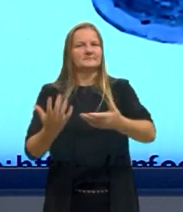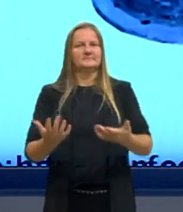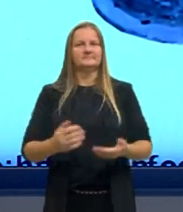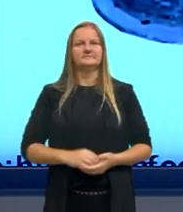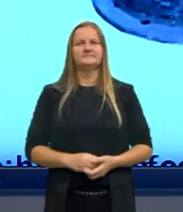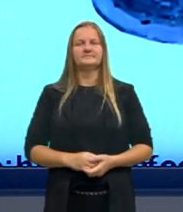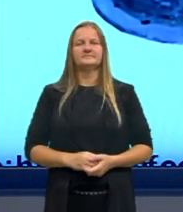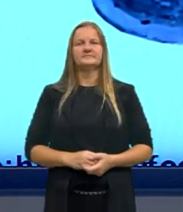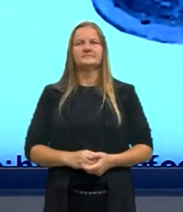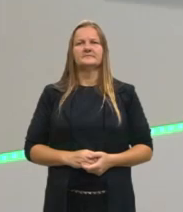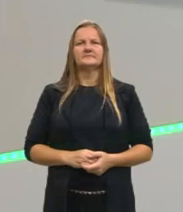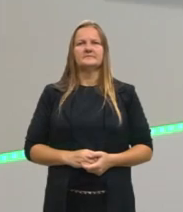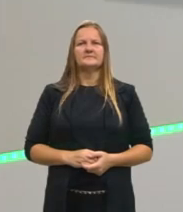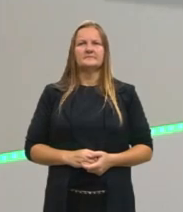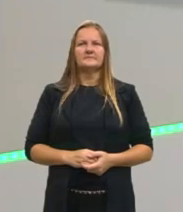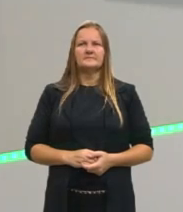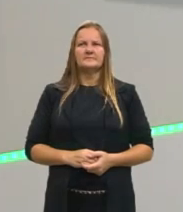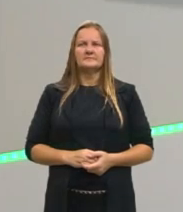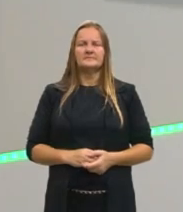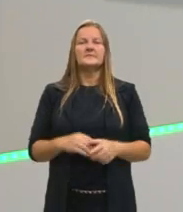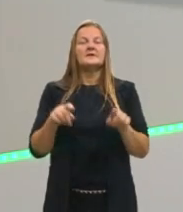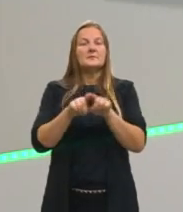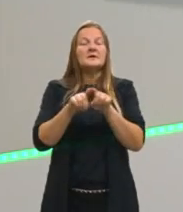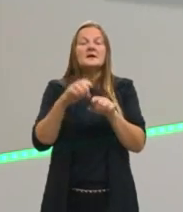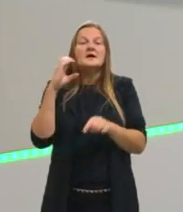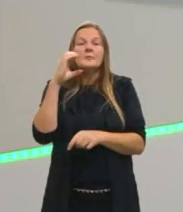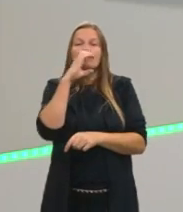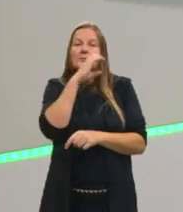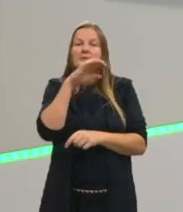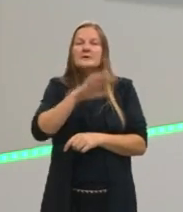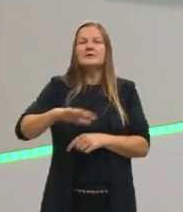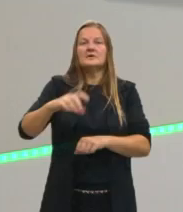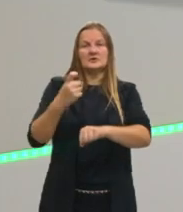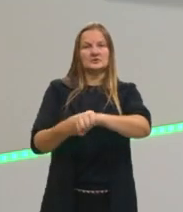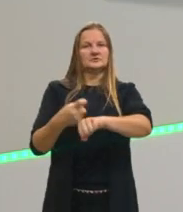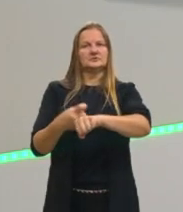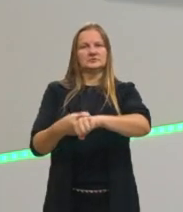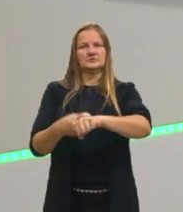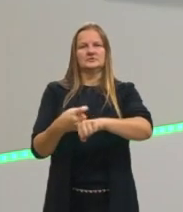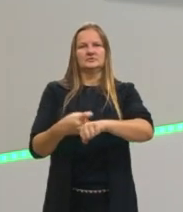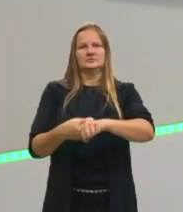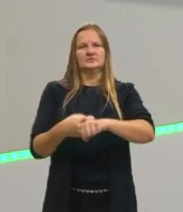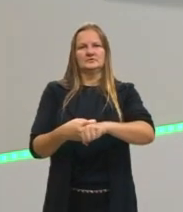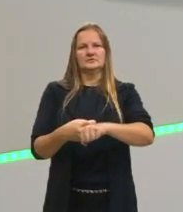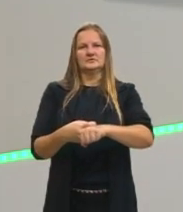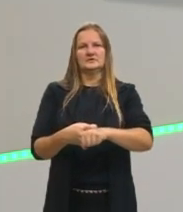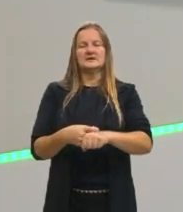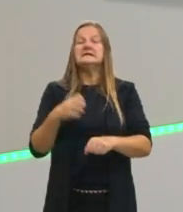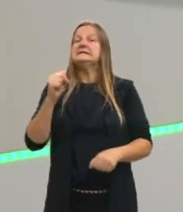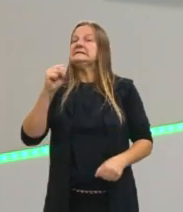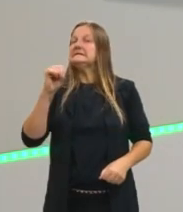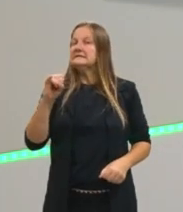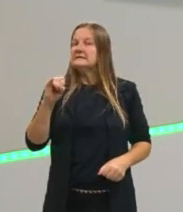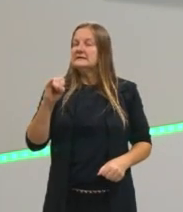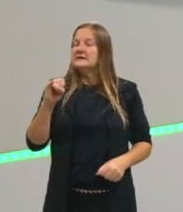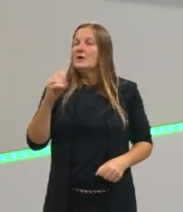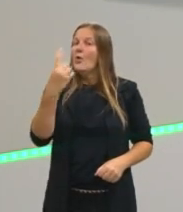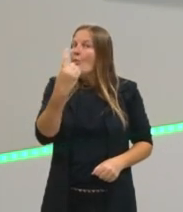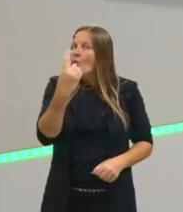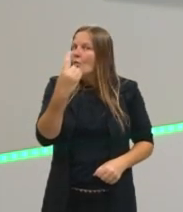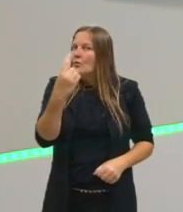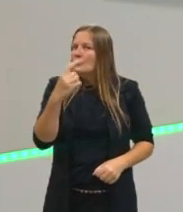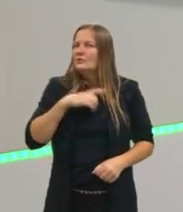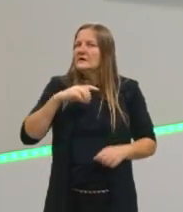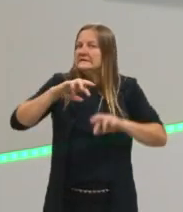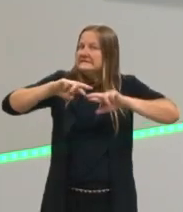eles são em temperatura ambiente sólidos a gente encontra eles no estado sólido com exceção do mercúrio